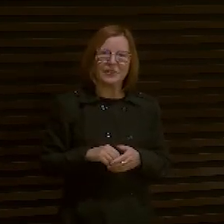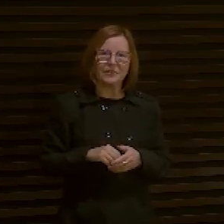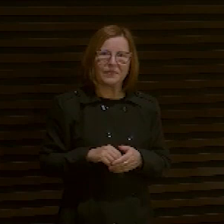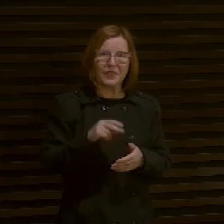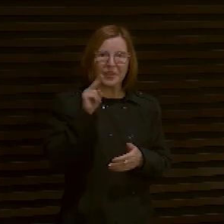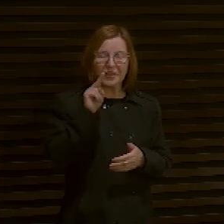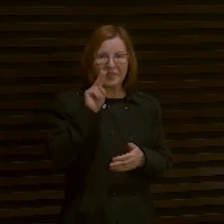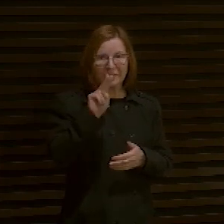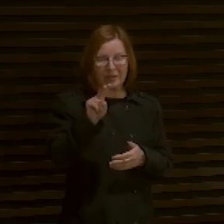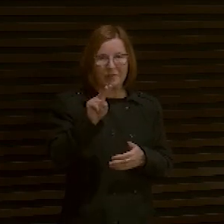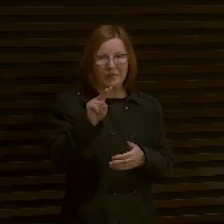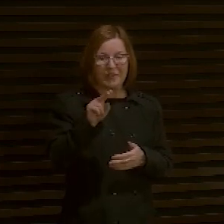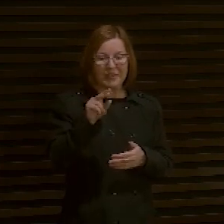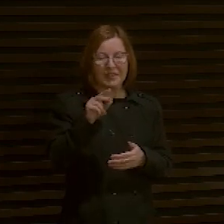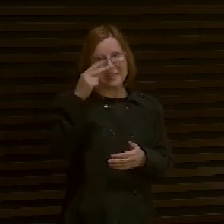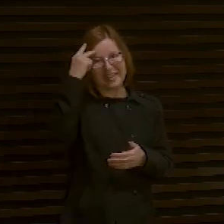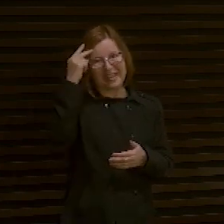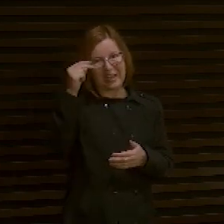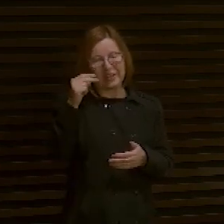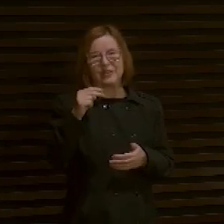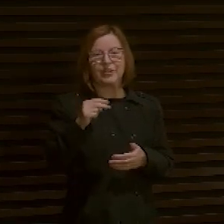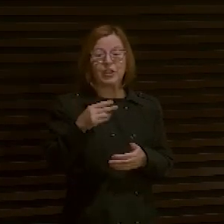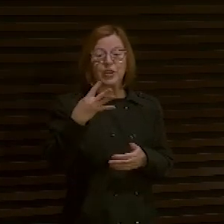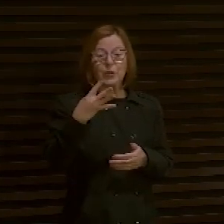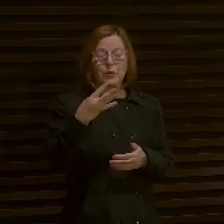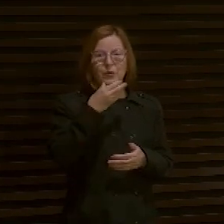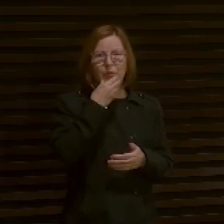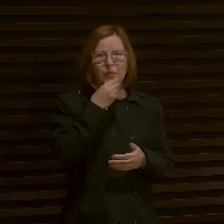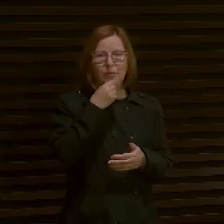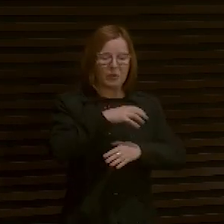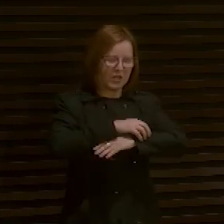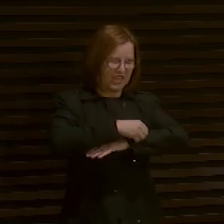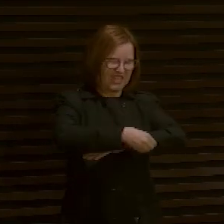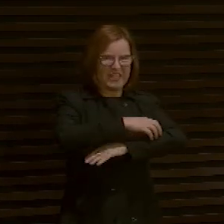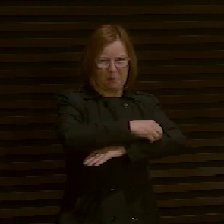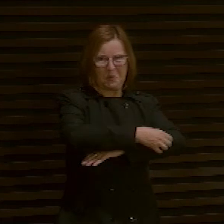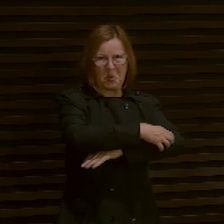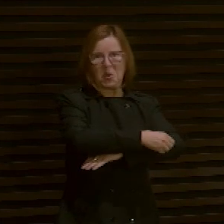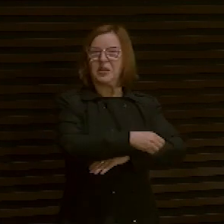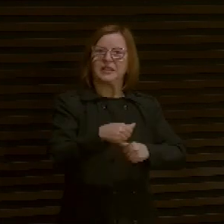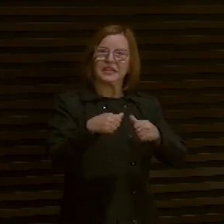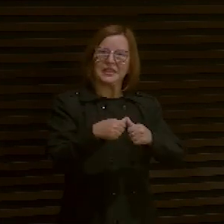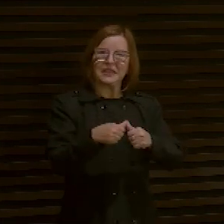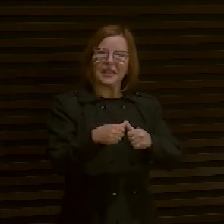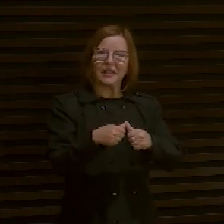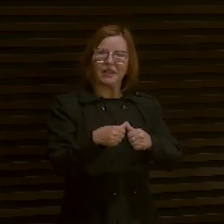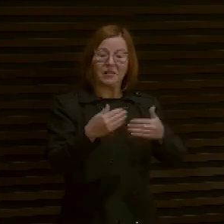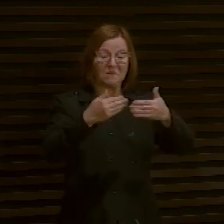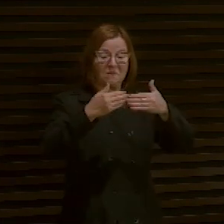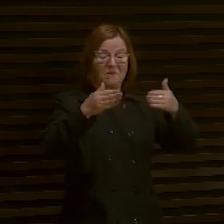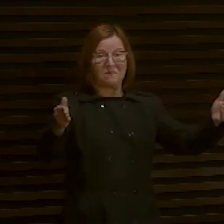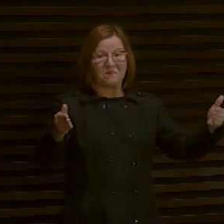leprosos, 4 leprosos, a partir do versículo 3. 4 homens leprosos estavam à entrada do portão da